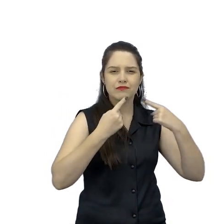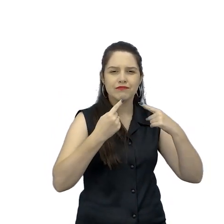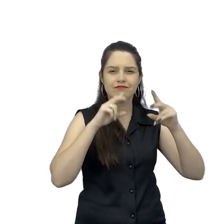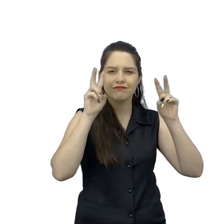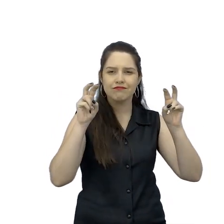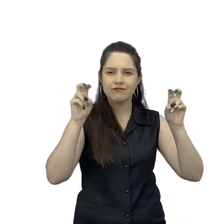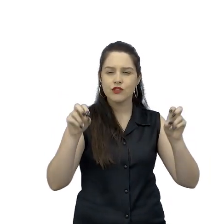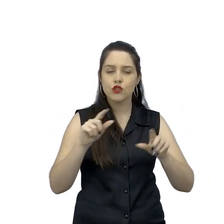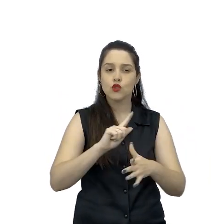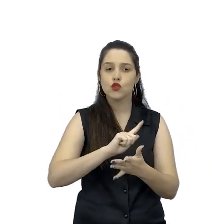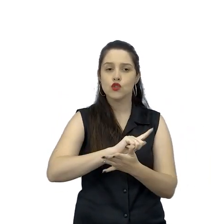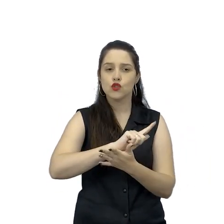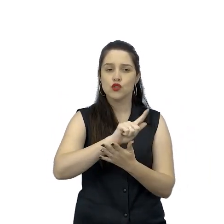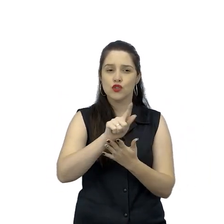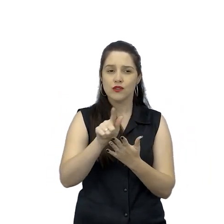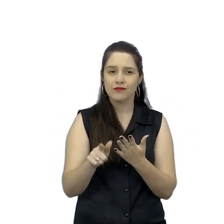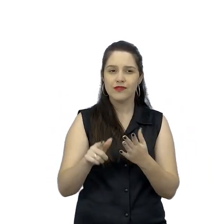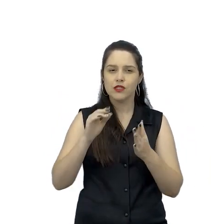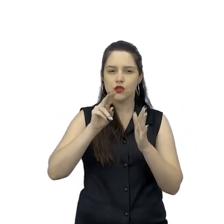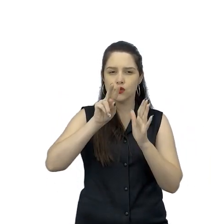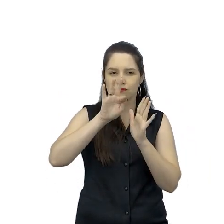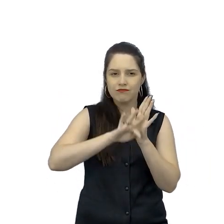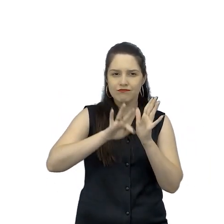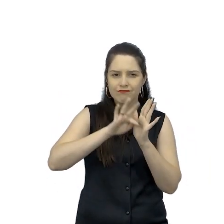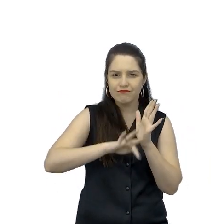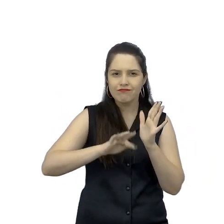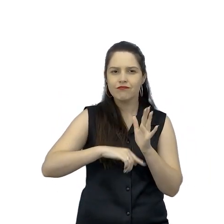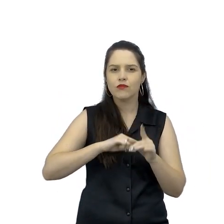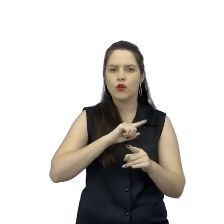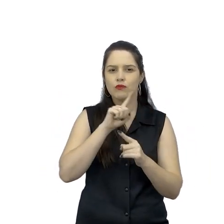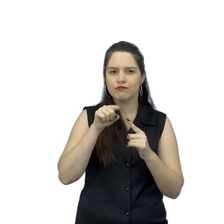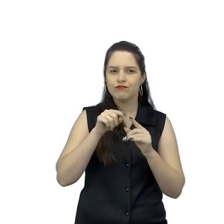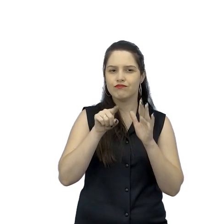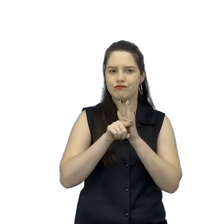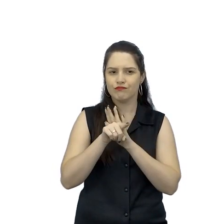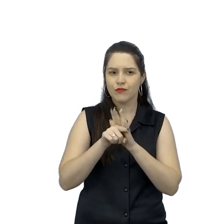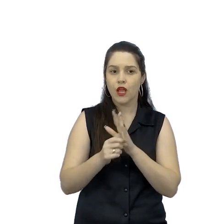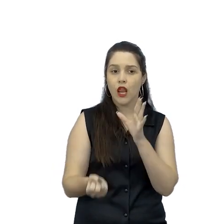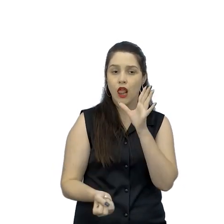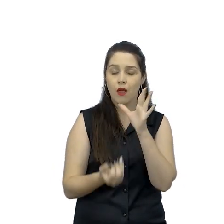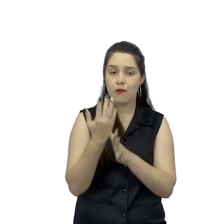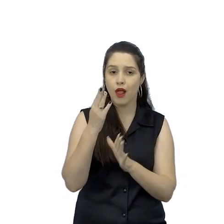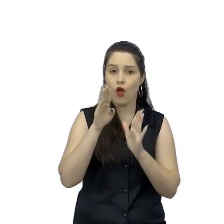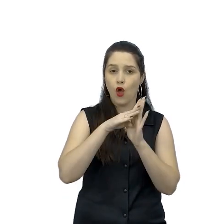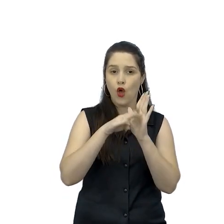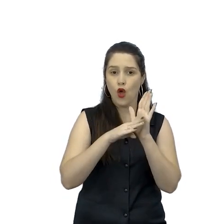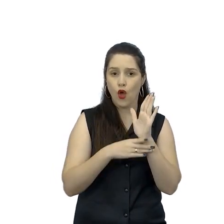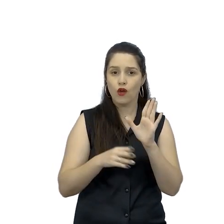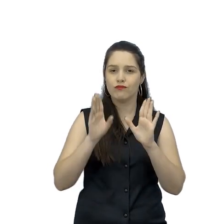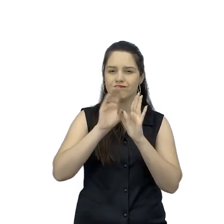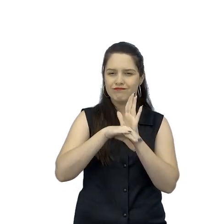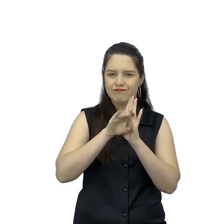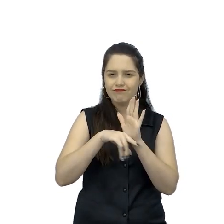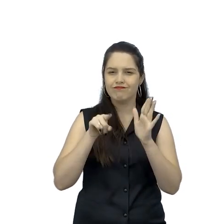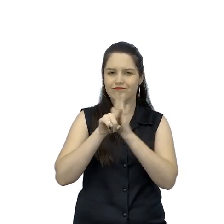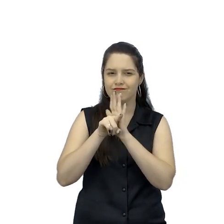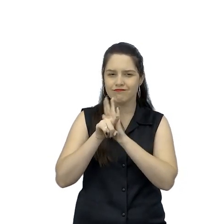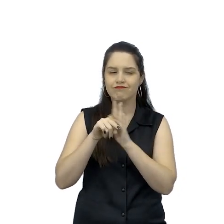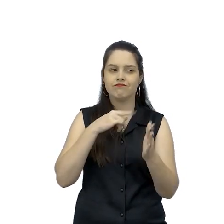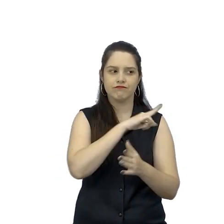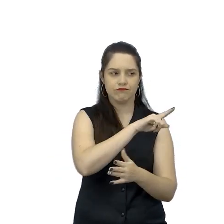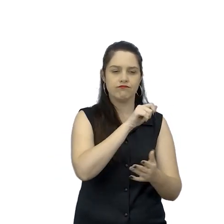gênero textual que será objeto de pesquisa, elaborar roteiros contendo os conteúdos a serem pesquisados pelos